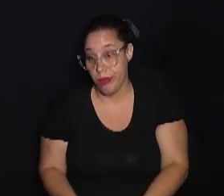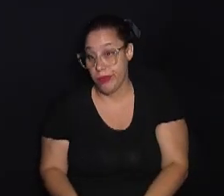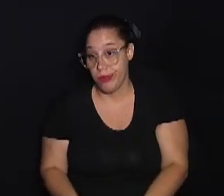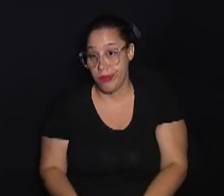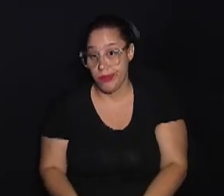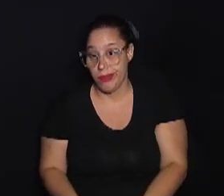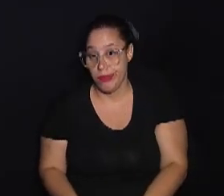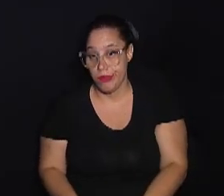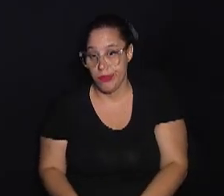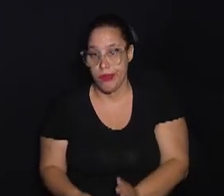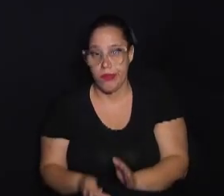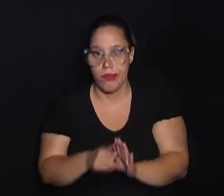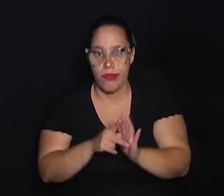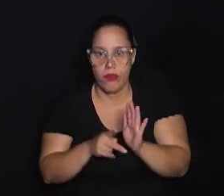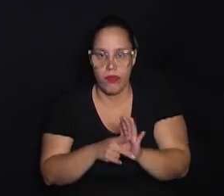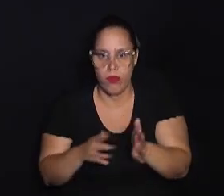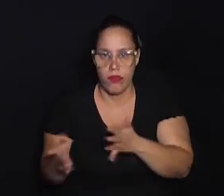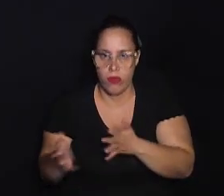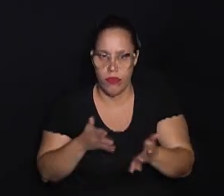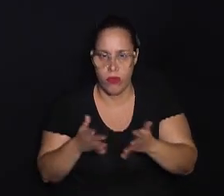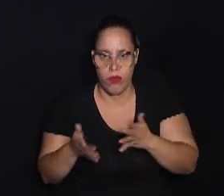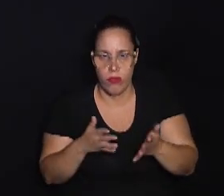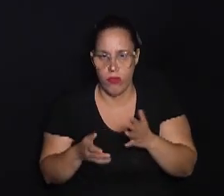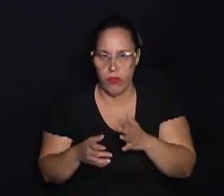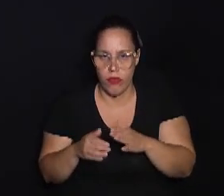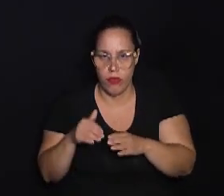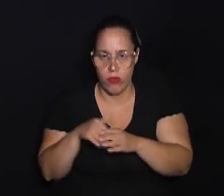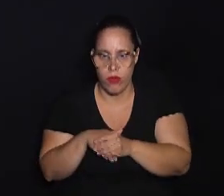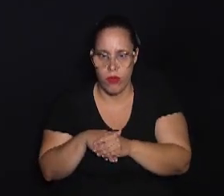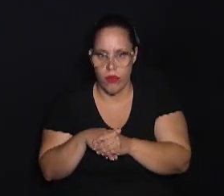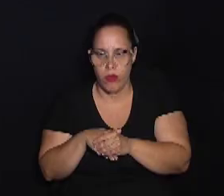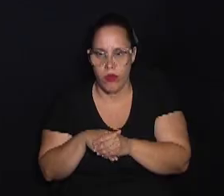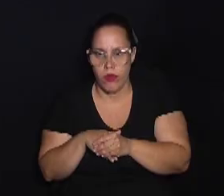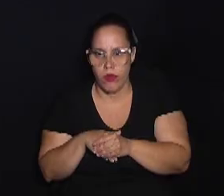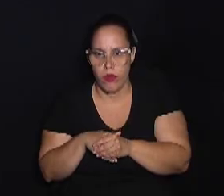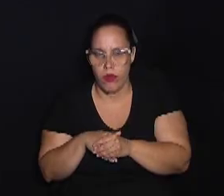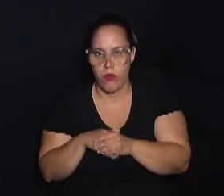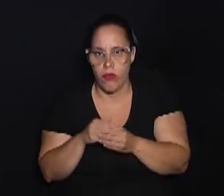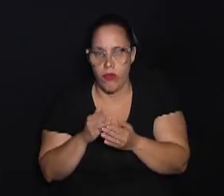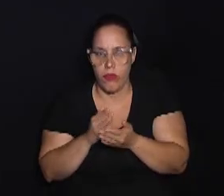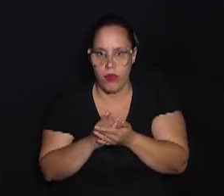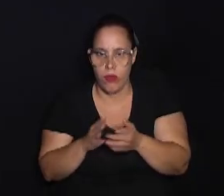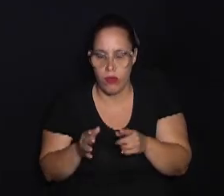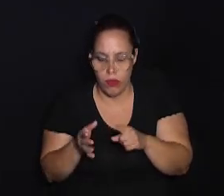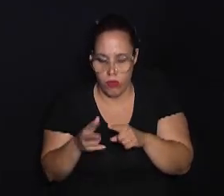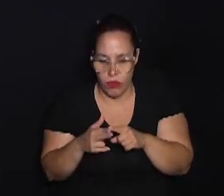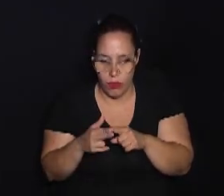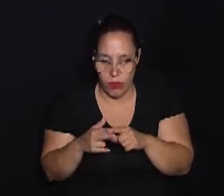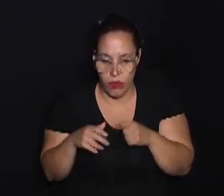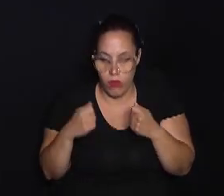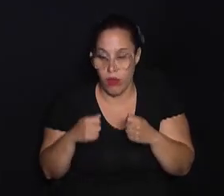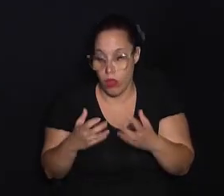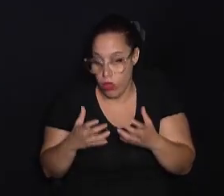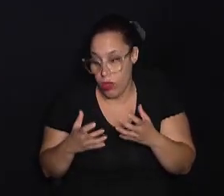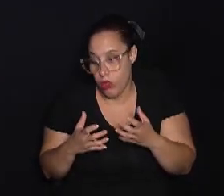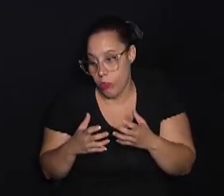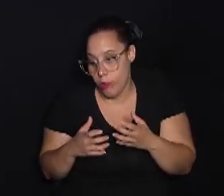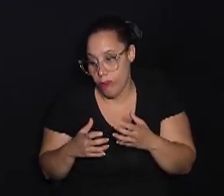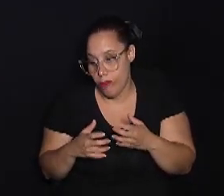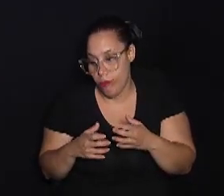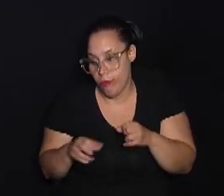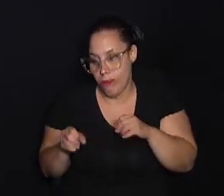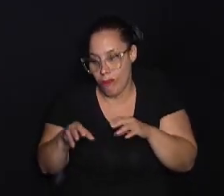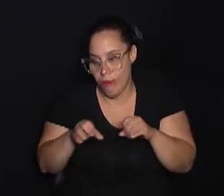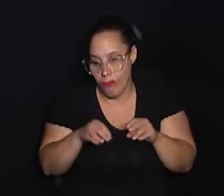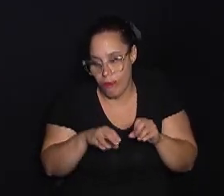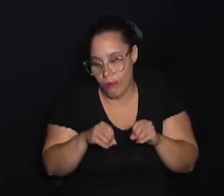participei desse processo eleitoral. Então a gente acabou suspendendo, não porque a gente quis, a gente até queria fazer, mas nós fomos